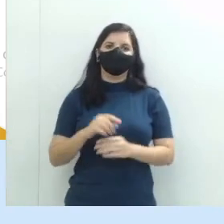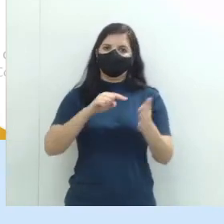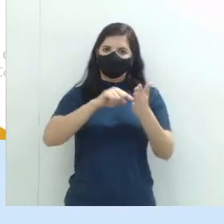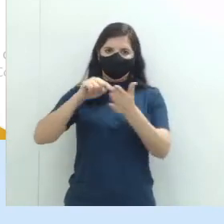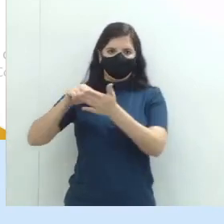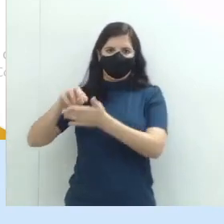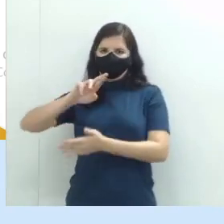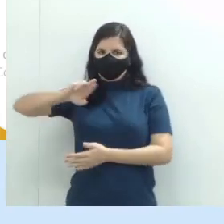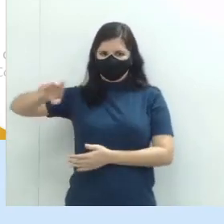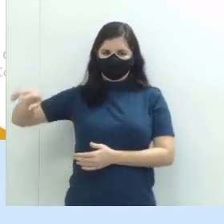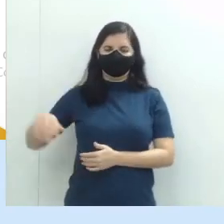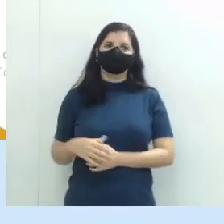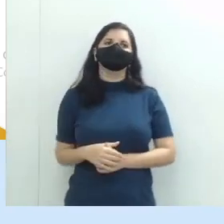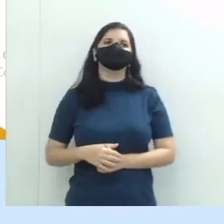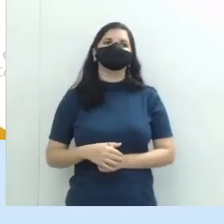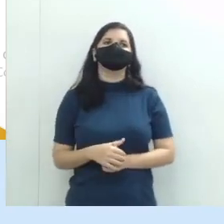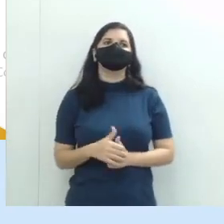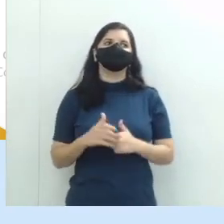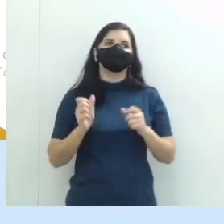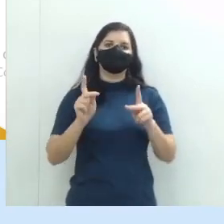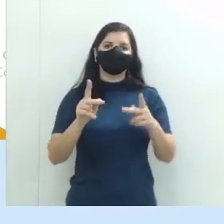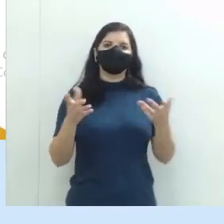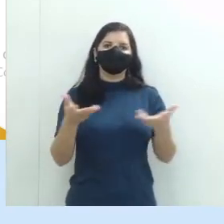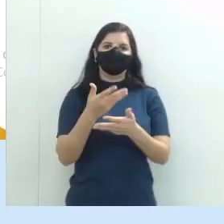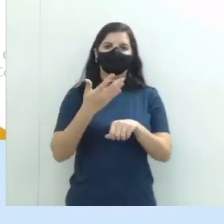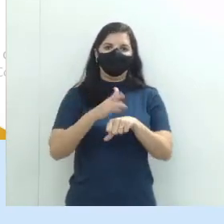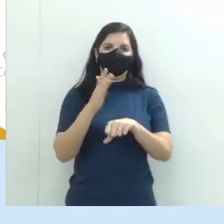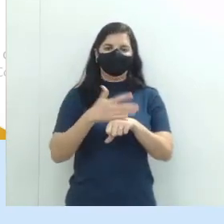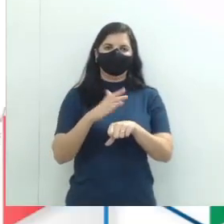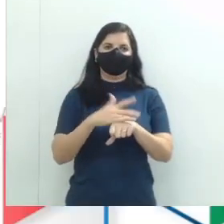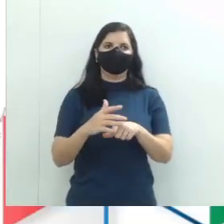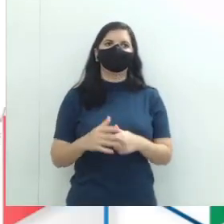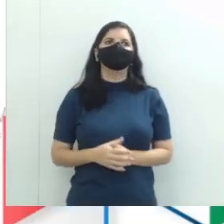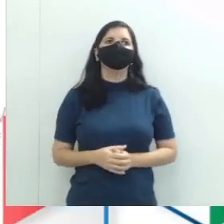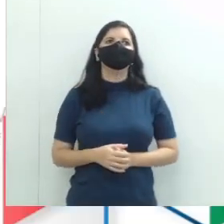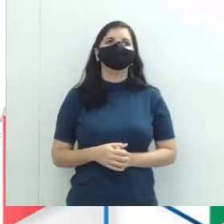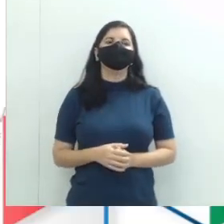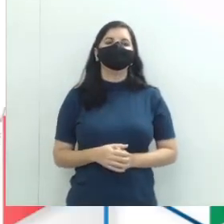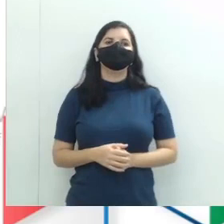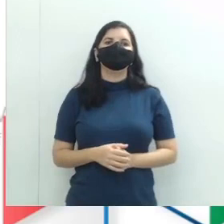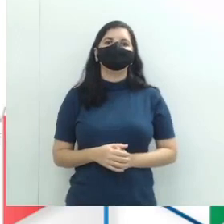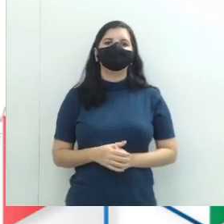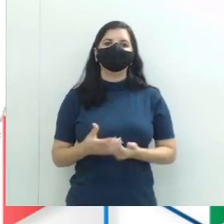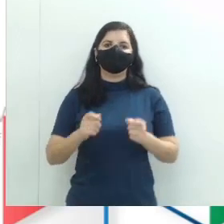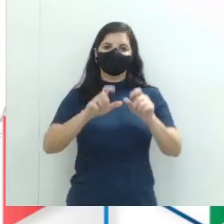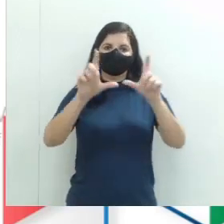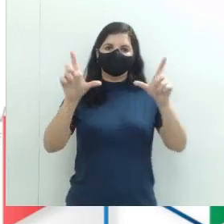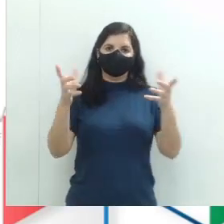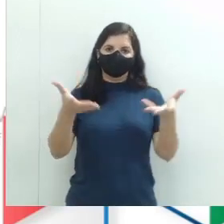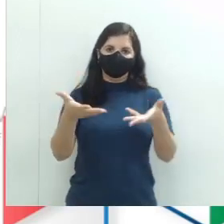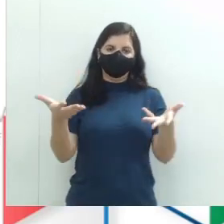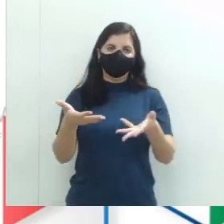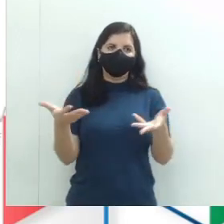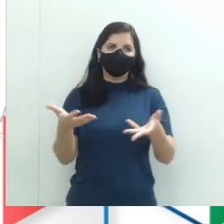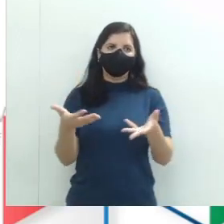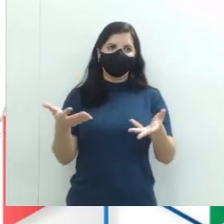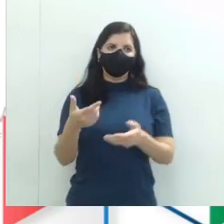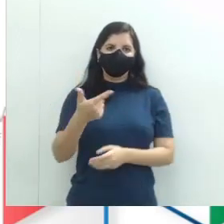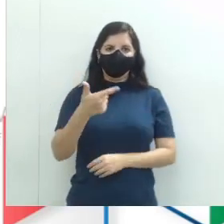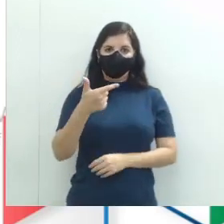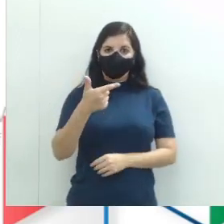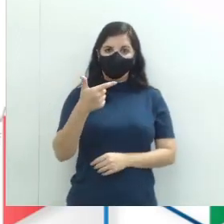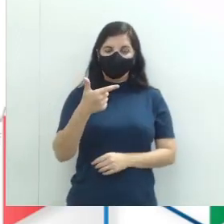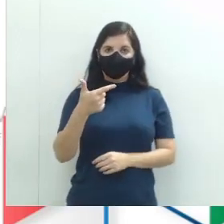de solução. Revisão rapidona? Vamos para a nossa questão que o Manuel vai mostrar para vocês e está aí no slide. Questão